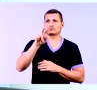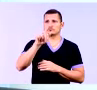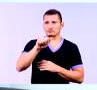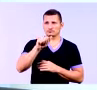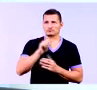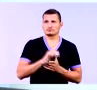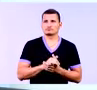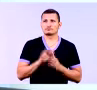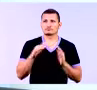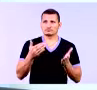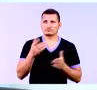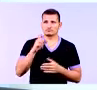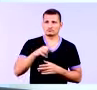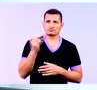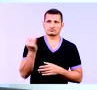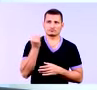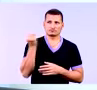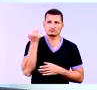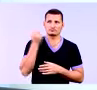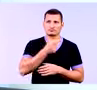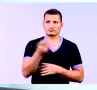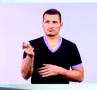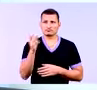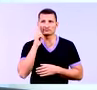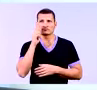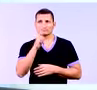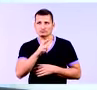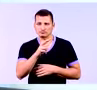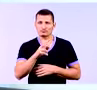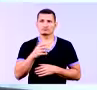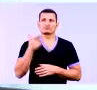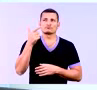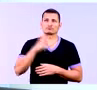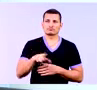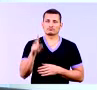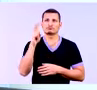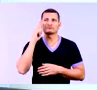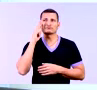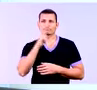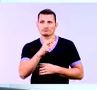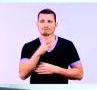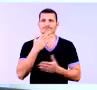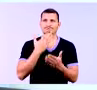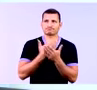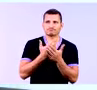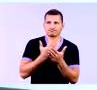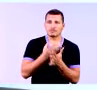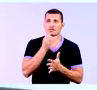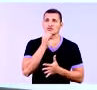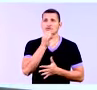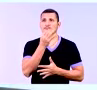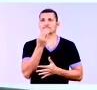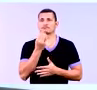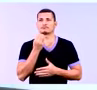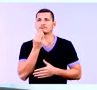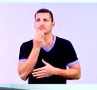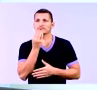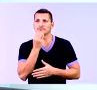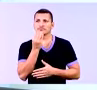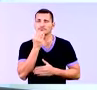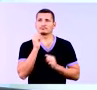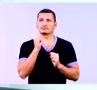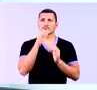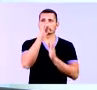virtual. Então é importante que vocês vejam, revejam, estudem bastante. Se tiver oportunidade, baixem o